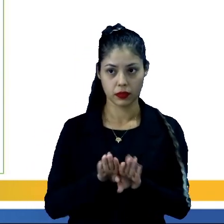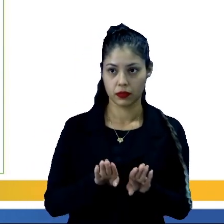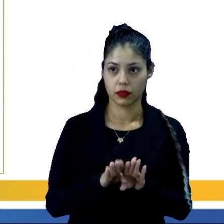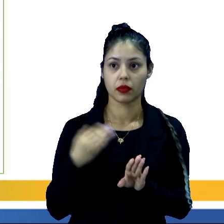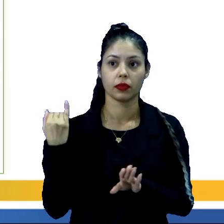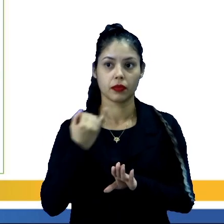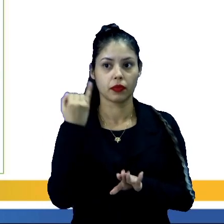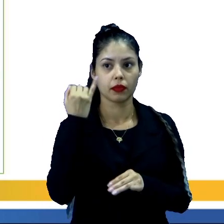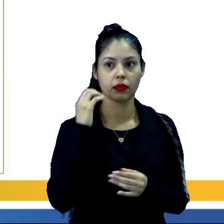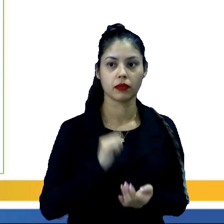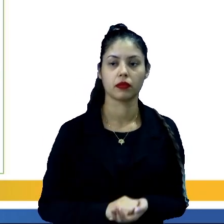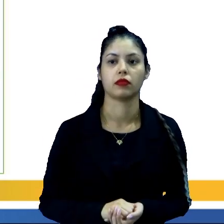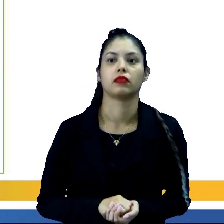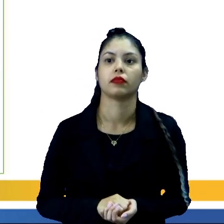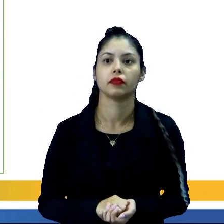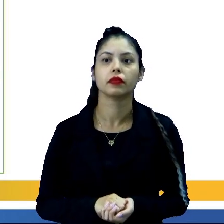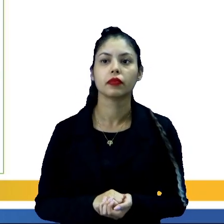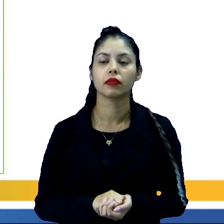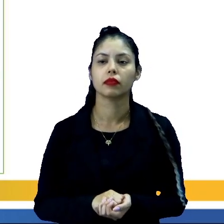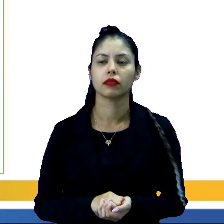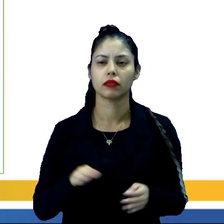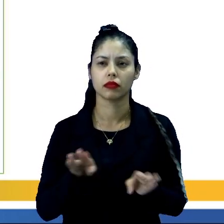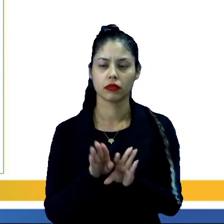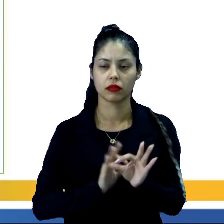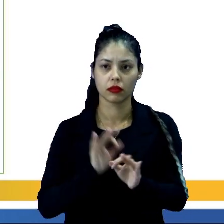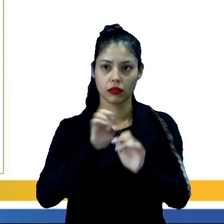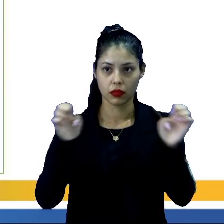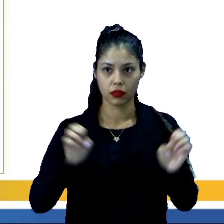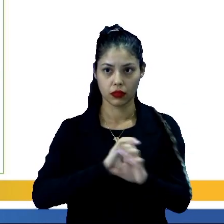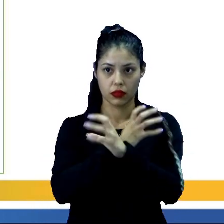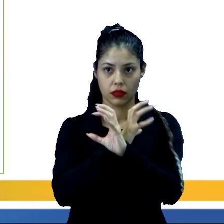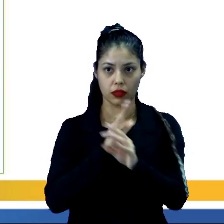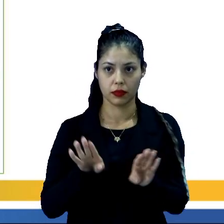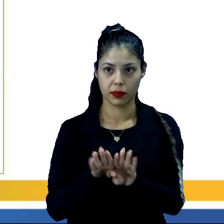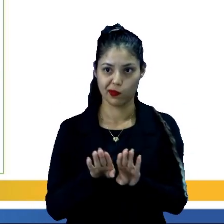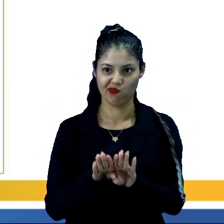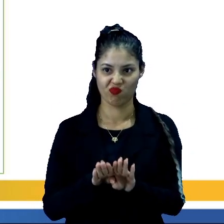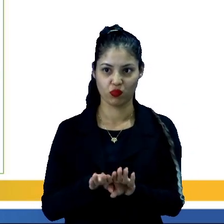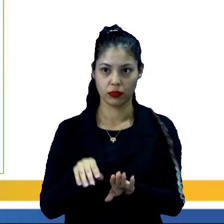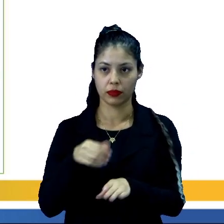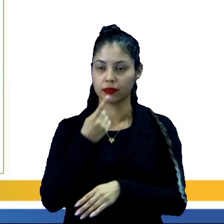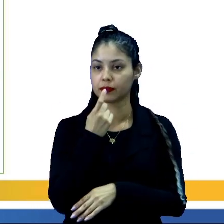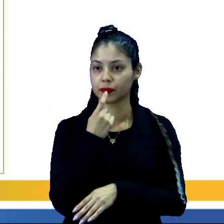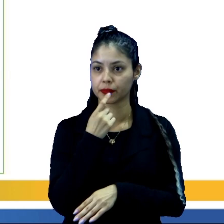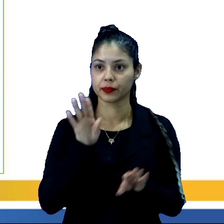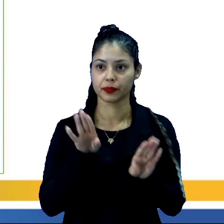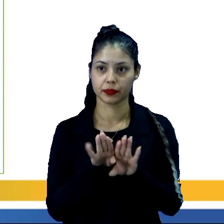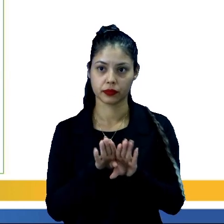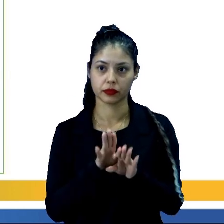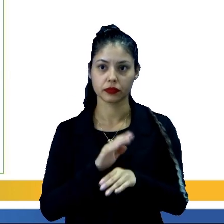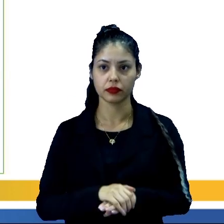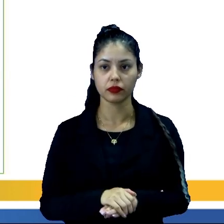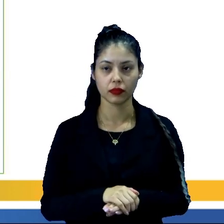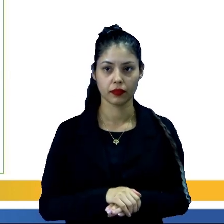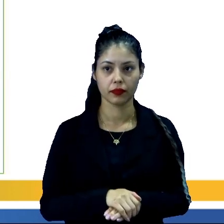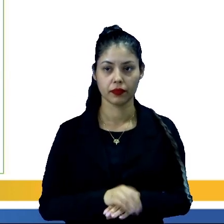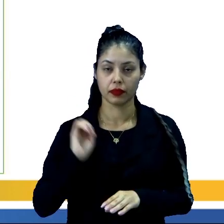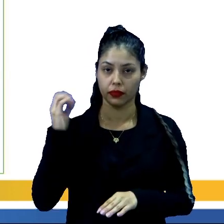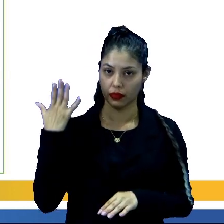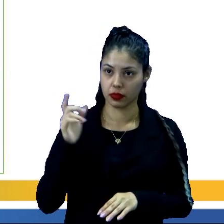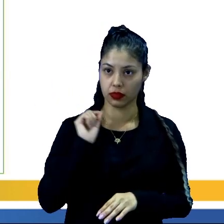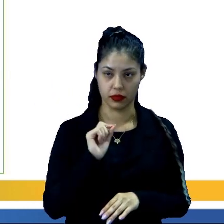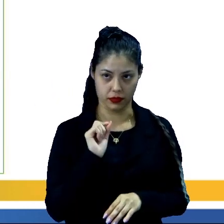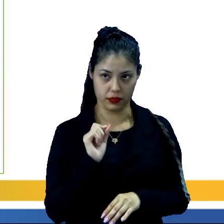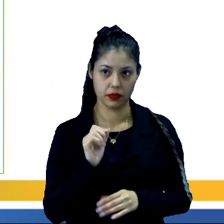também é extremamente importante aí para a estrutura dos ossos e também para o esmalte dos dentes, né? Não é à toa que